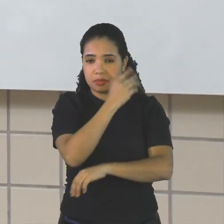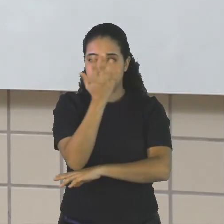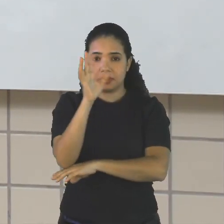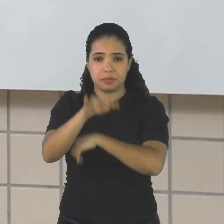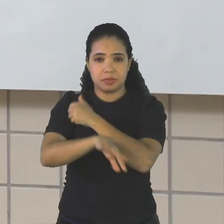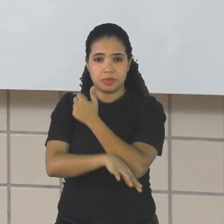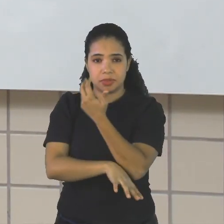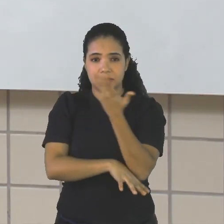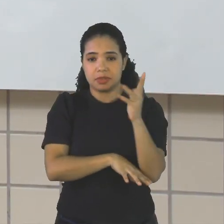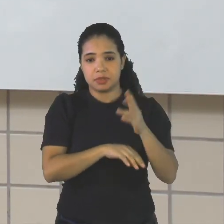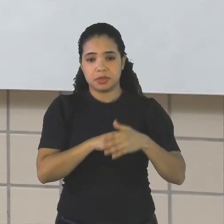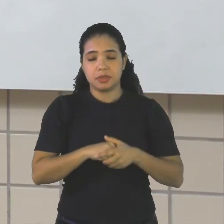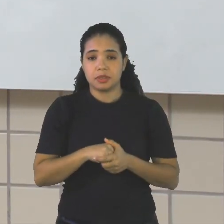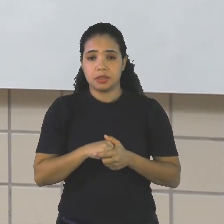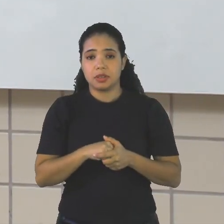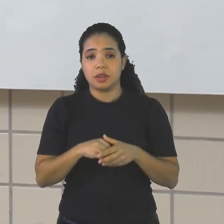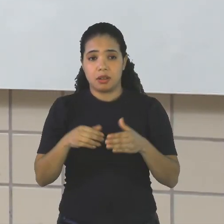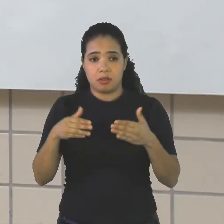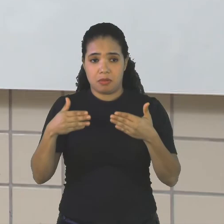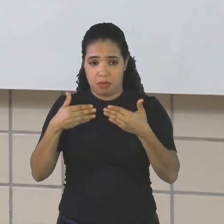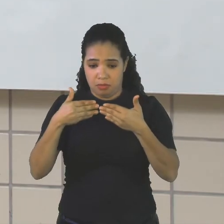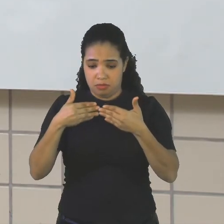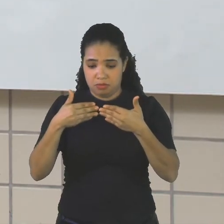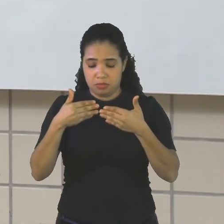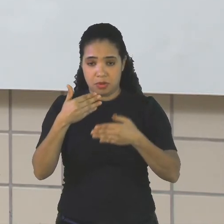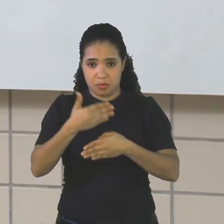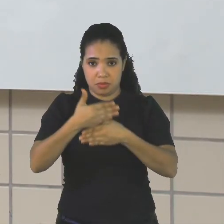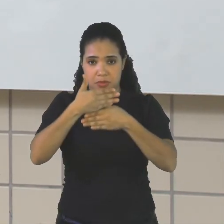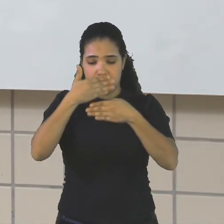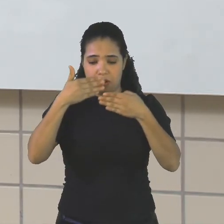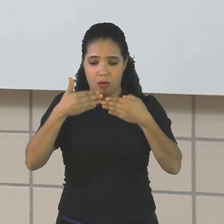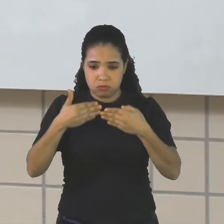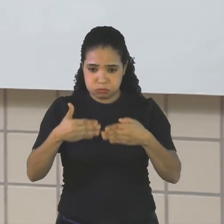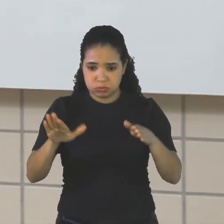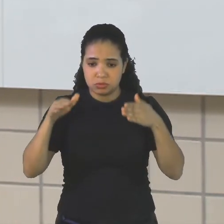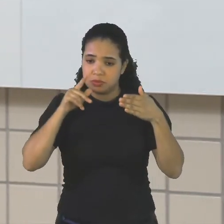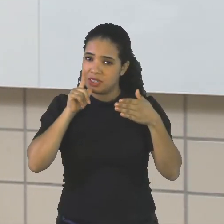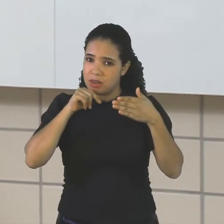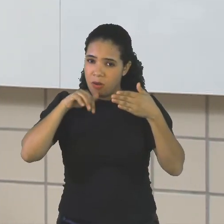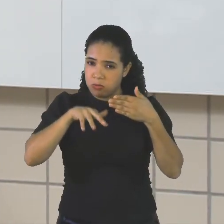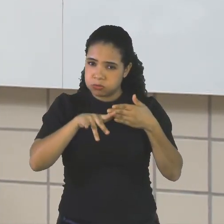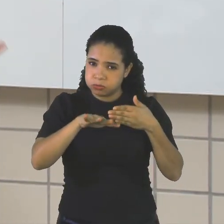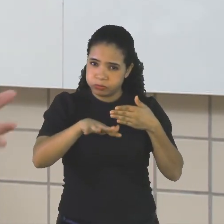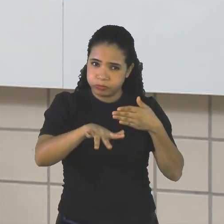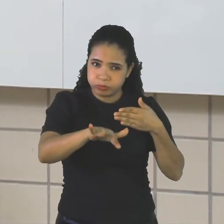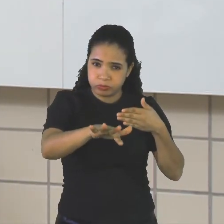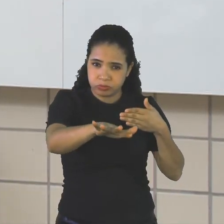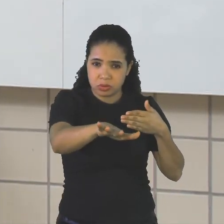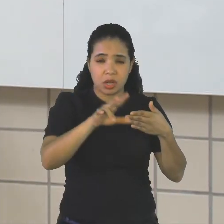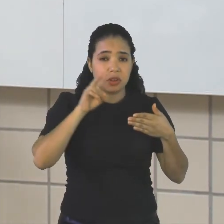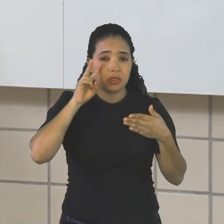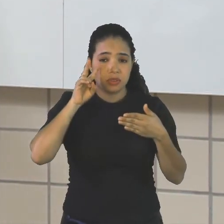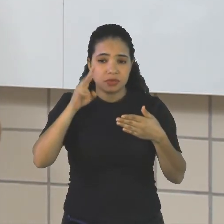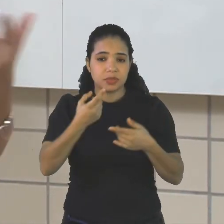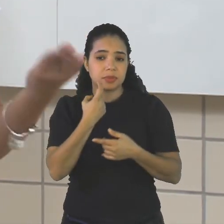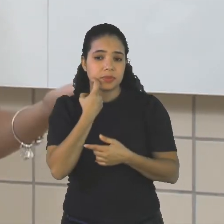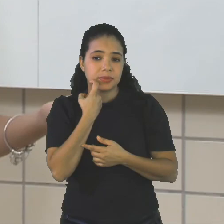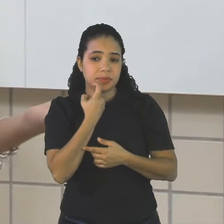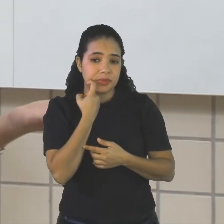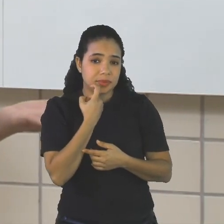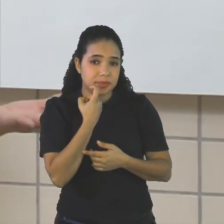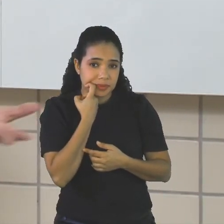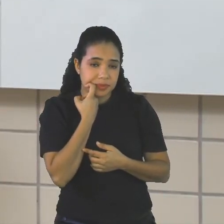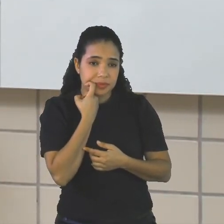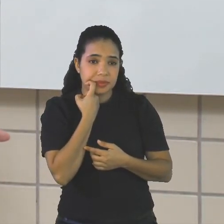barragem estourou lá, ela devastou por onde passou, né? A gente viu peixes morrendo, o